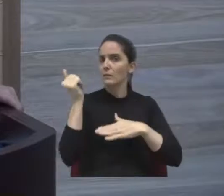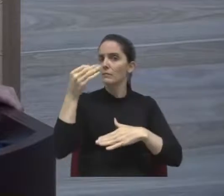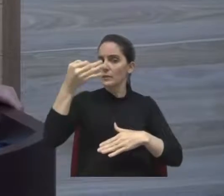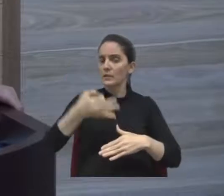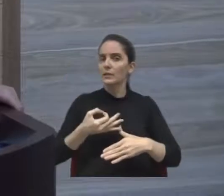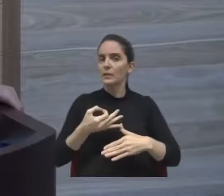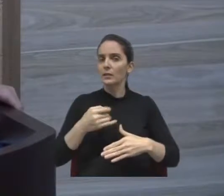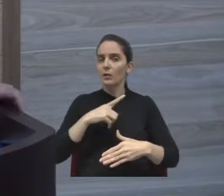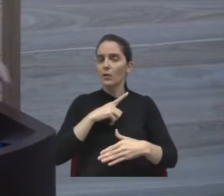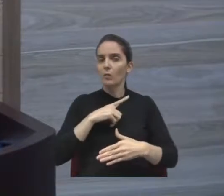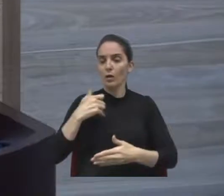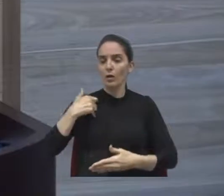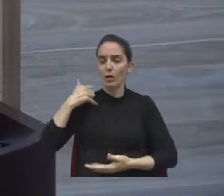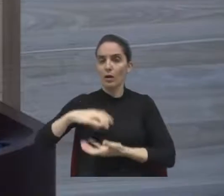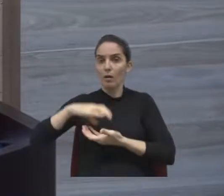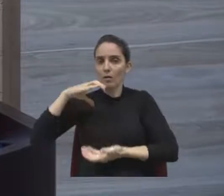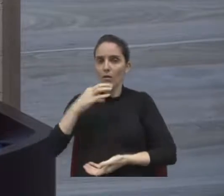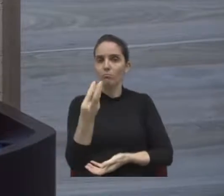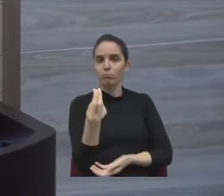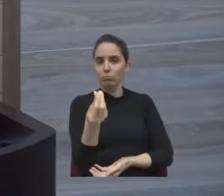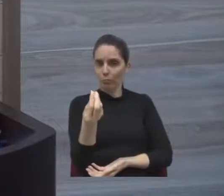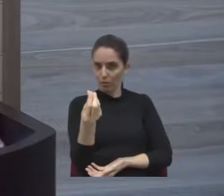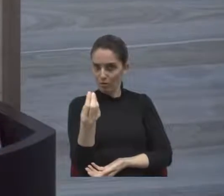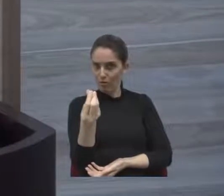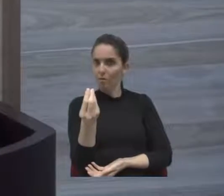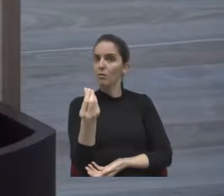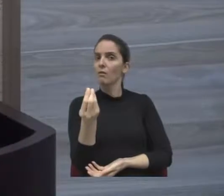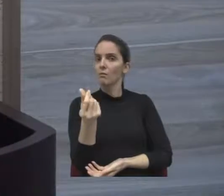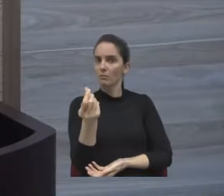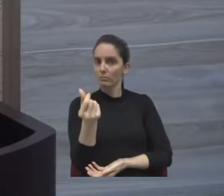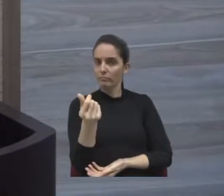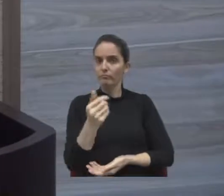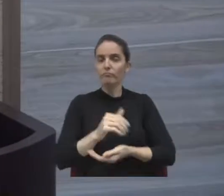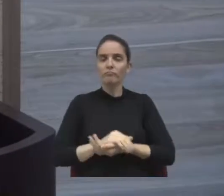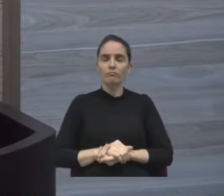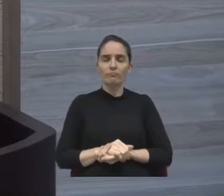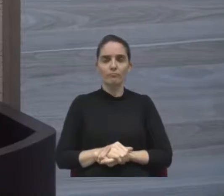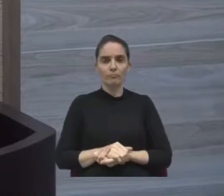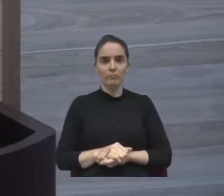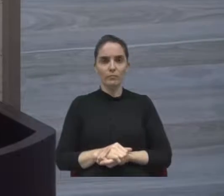aos nossos idosos e ao processo de envelhecimento.